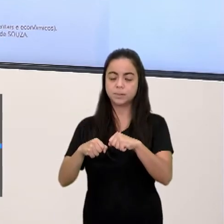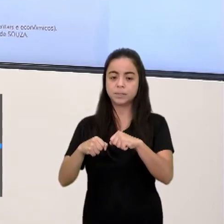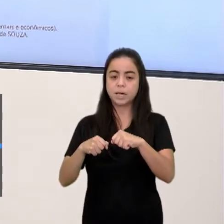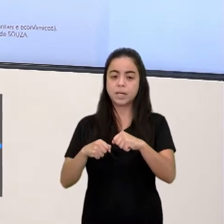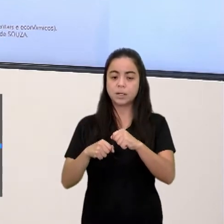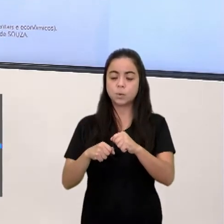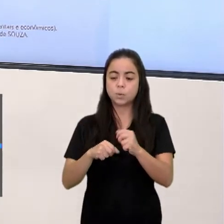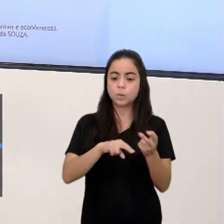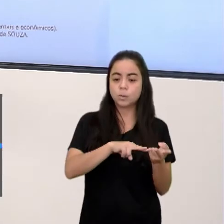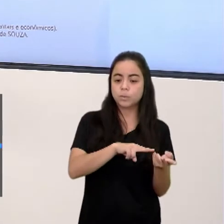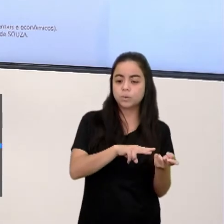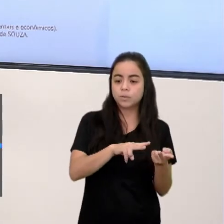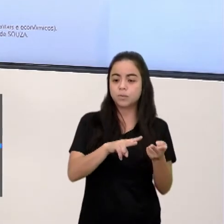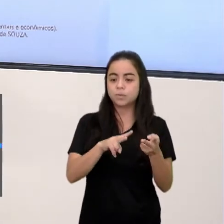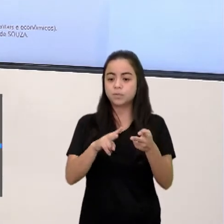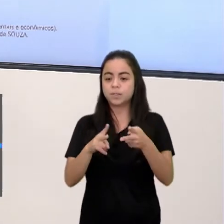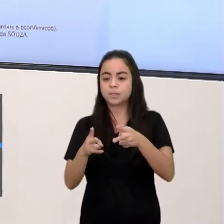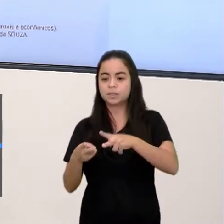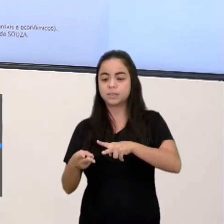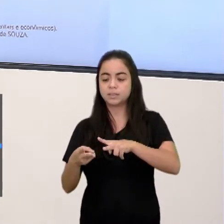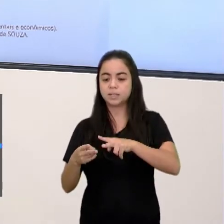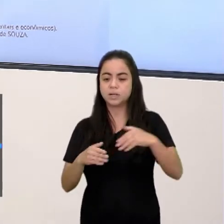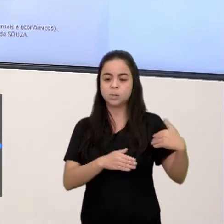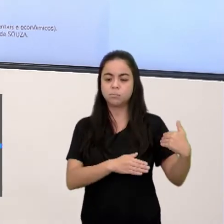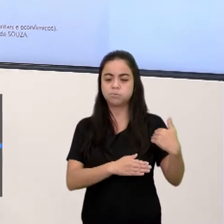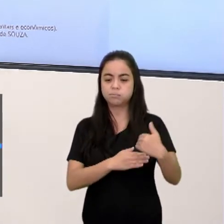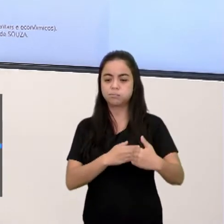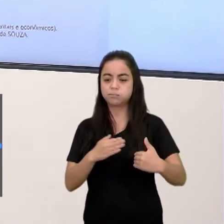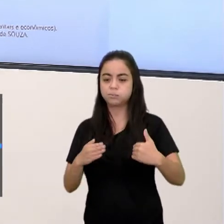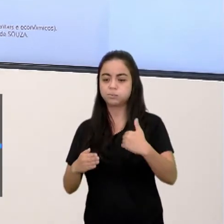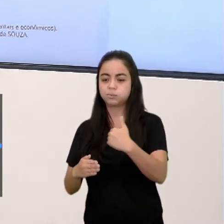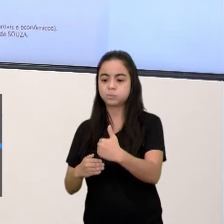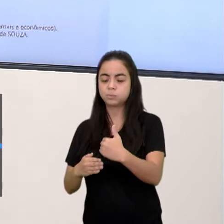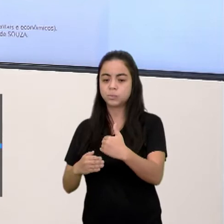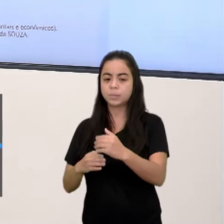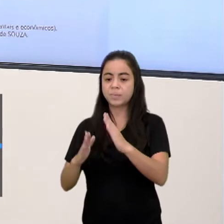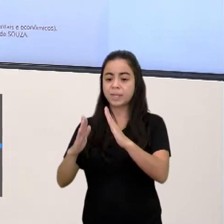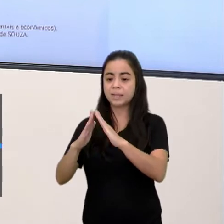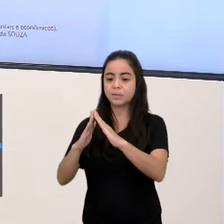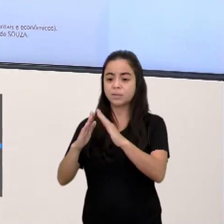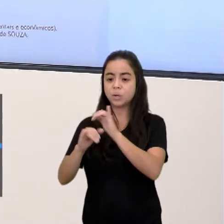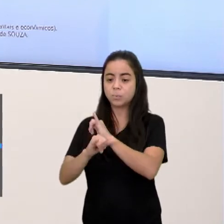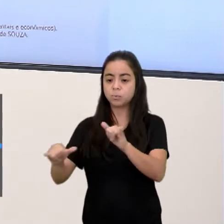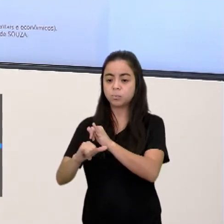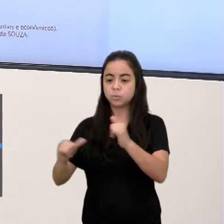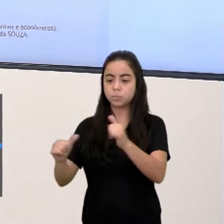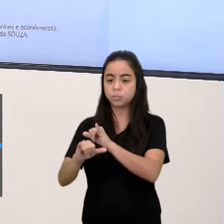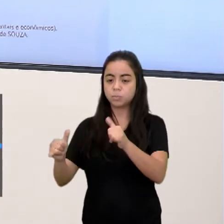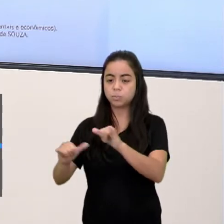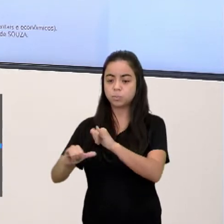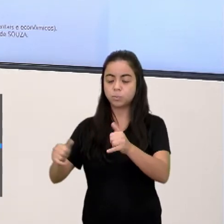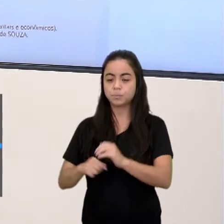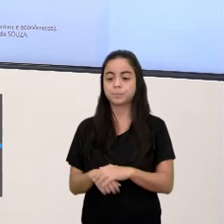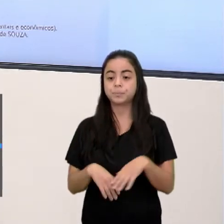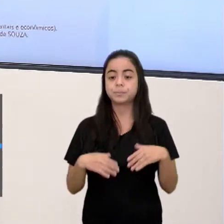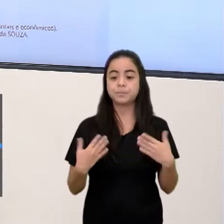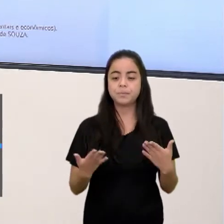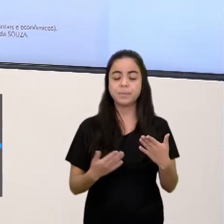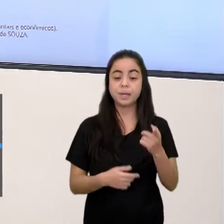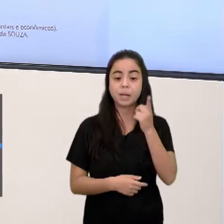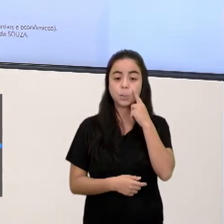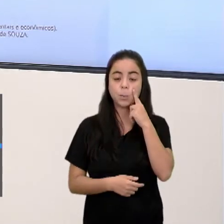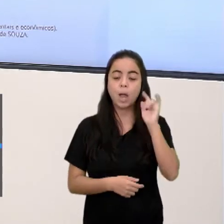baixo, e fazer, né, passar por todo um processo para que chegue na nossa casa na forma de eletricidade, tá bom? bom? Então a gente fala que é